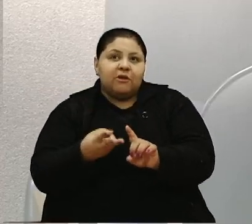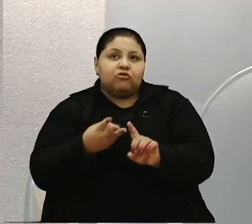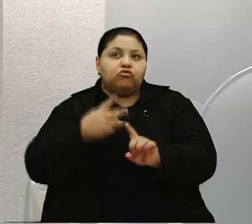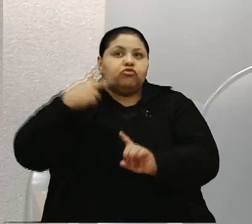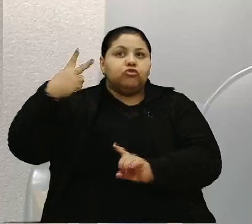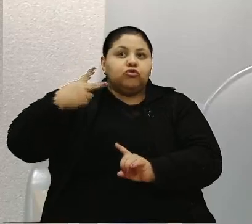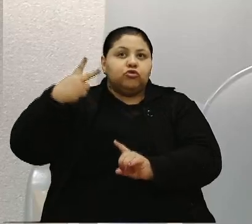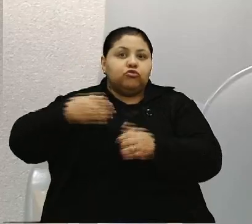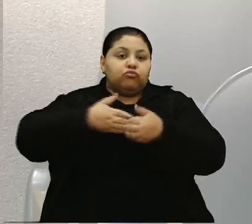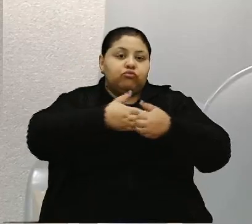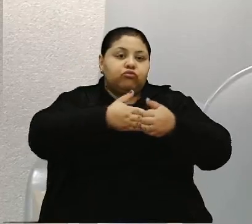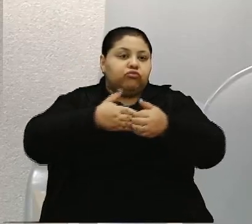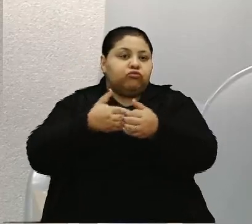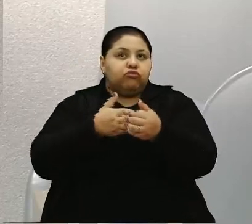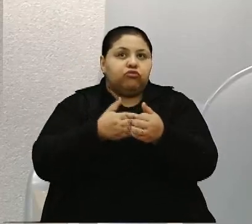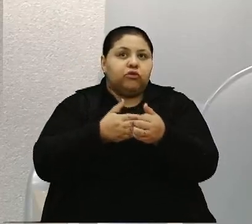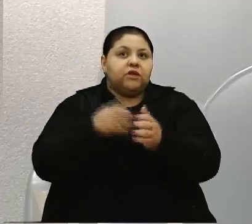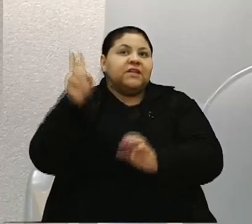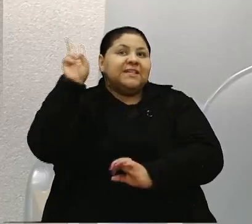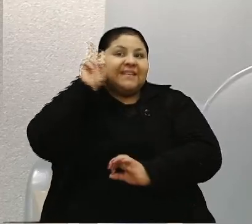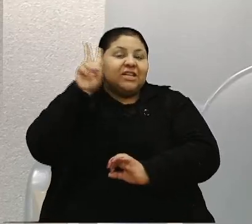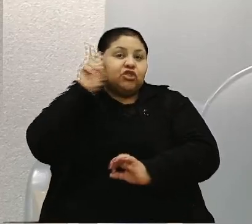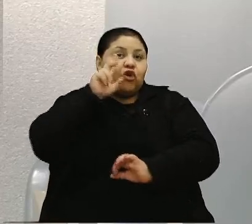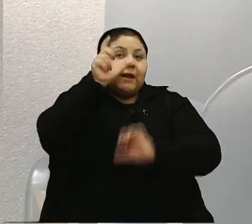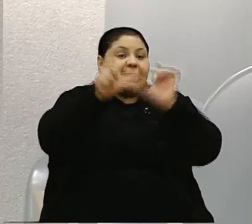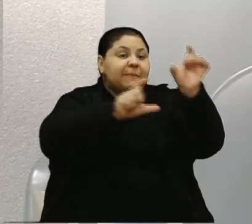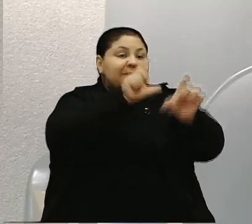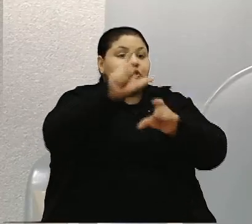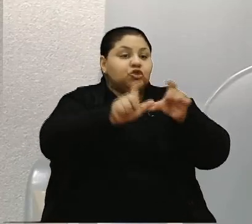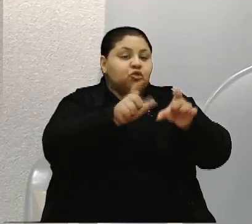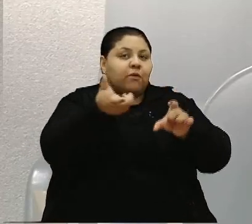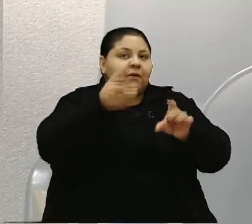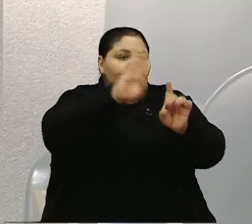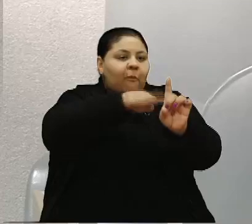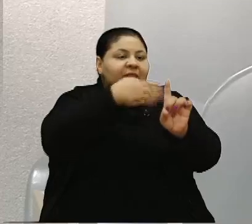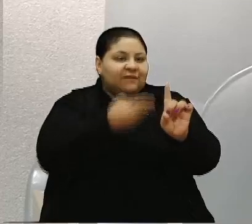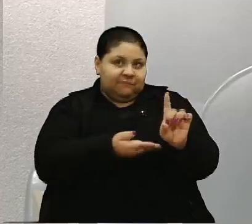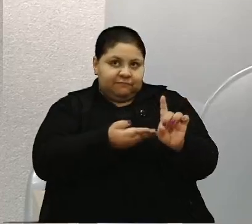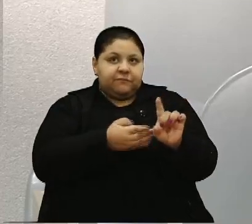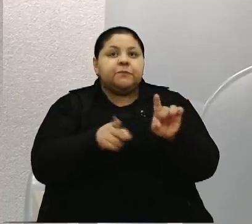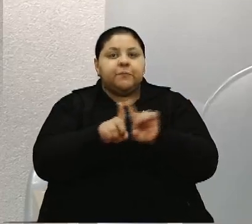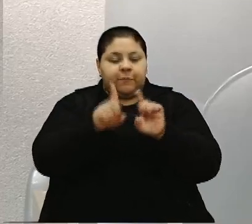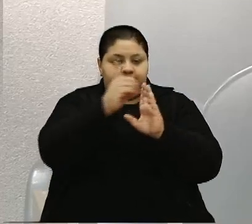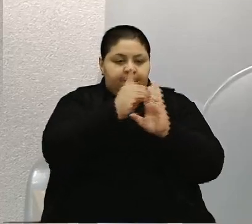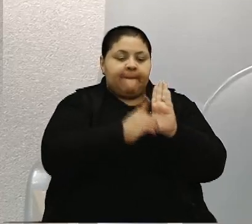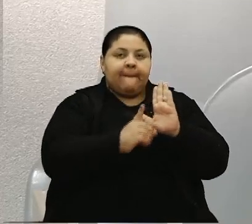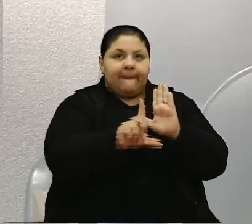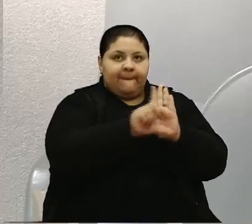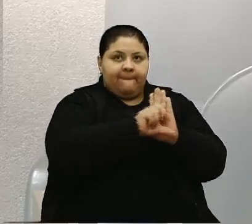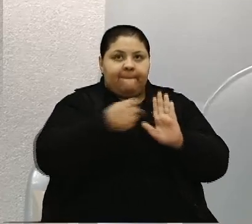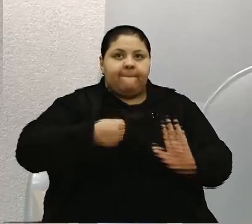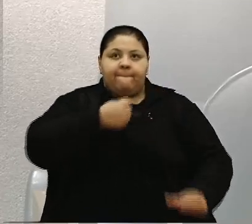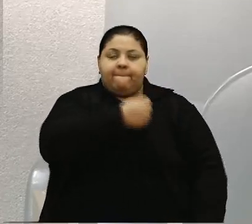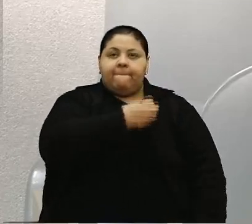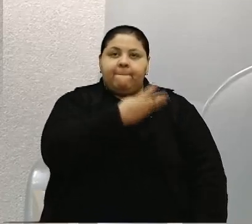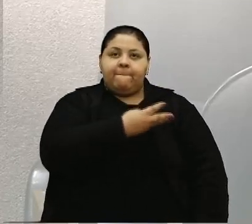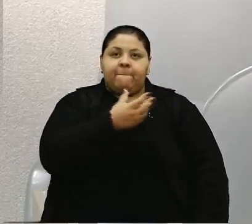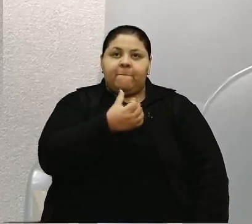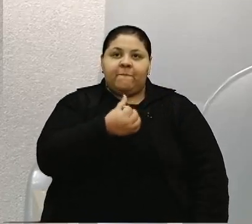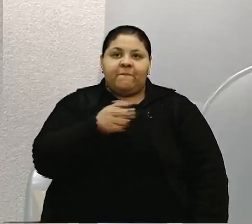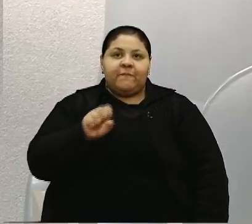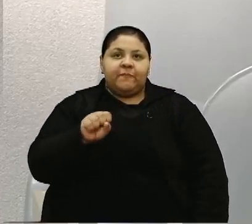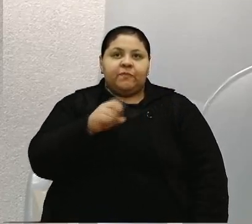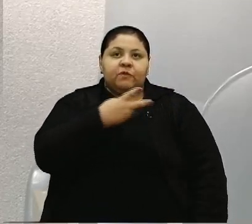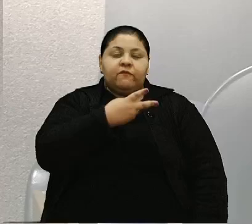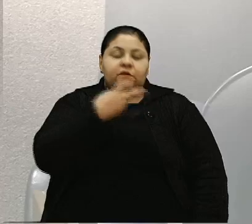de circunstanciada biografia da pessoa que deseja se homenagear. Ainda o Decreto Legislativo número 362-A, de 23 de